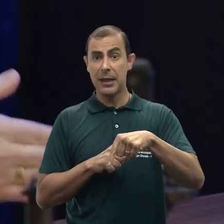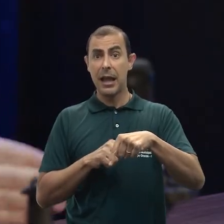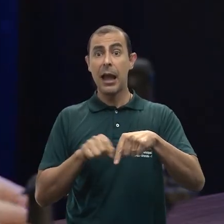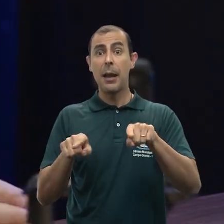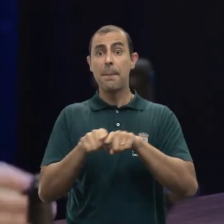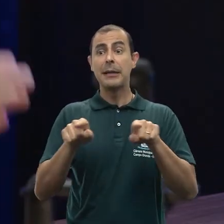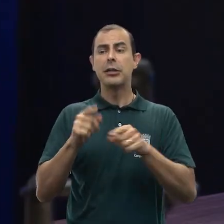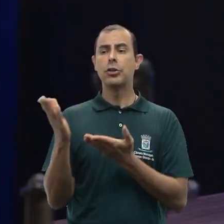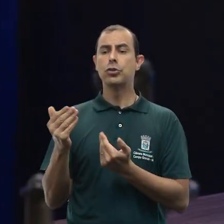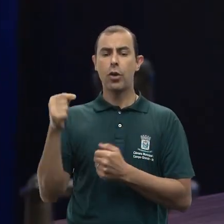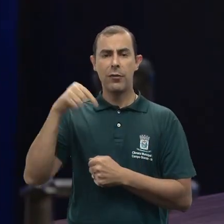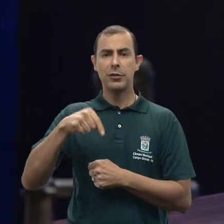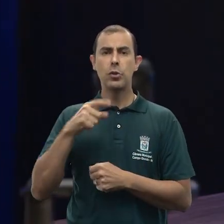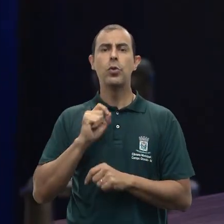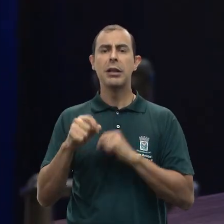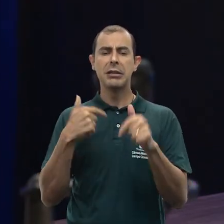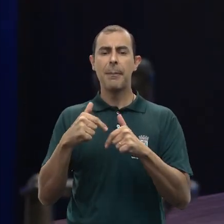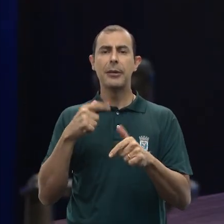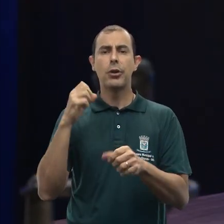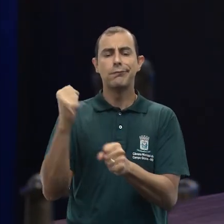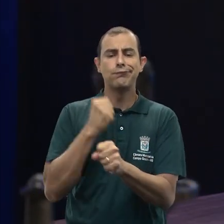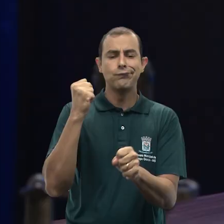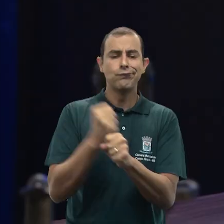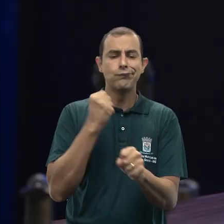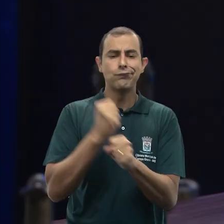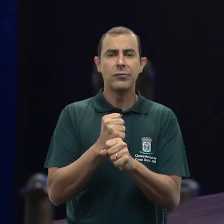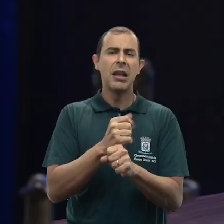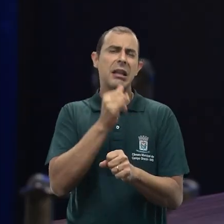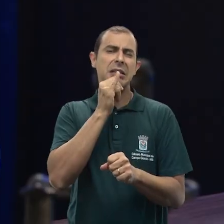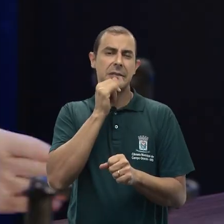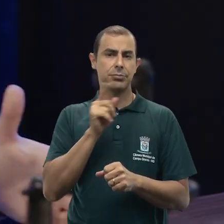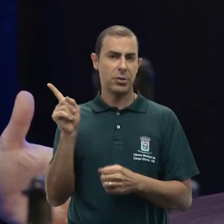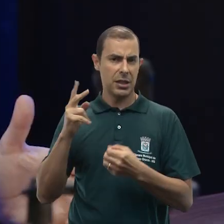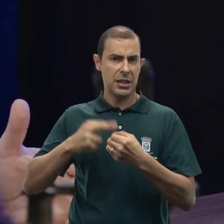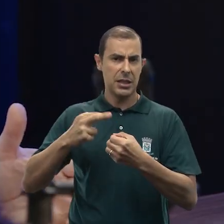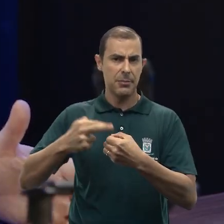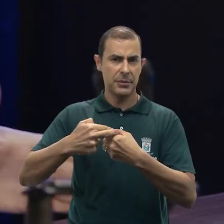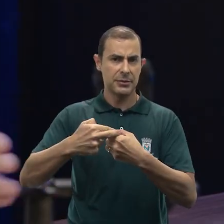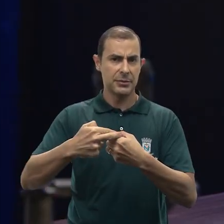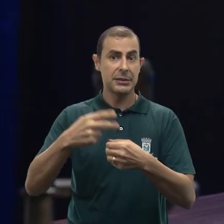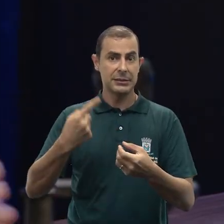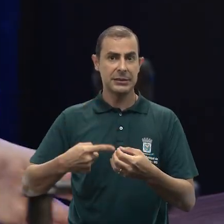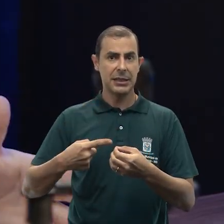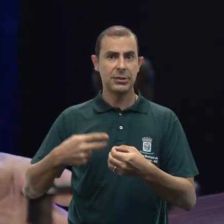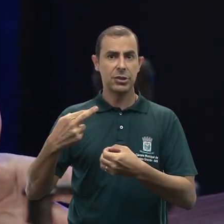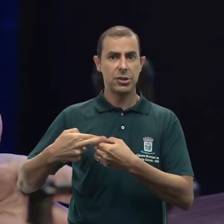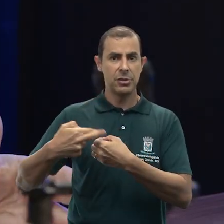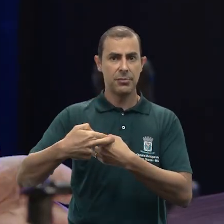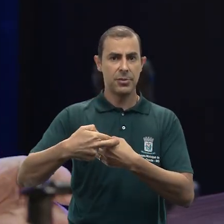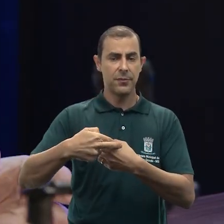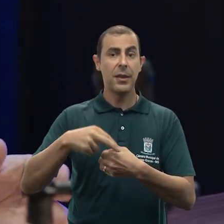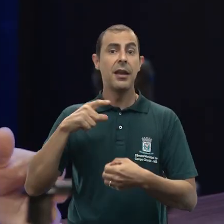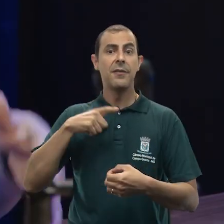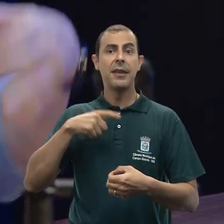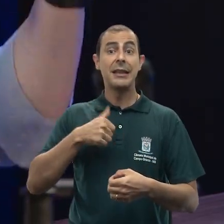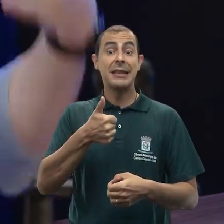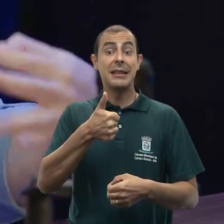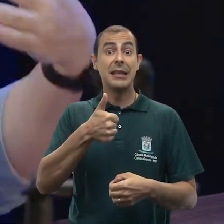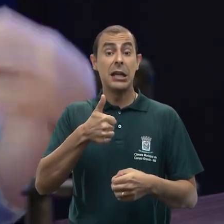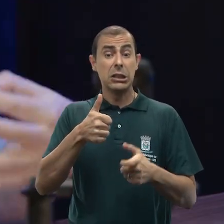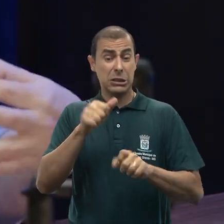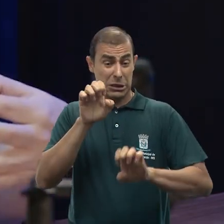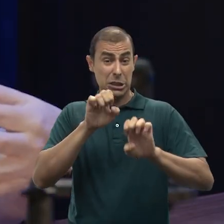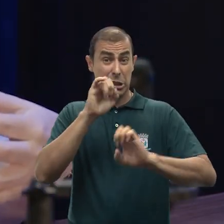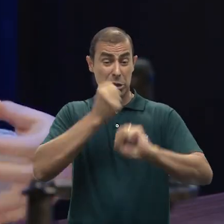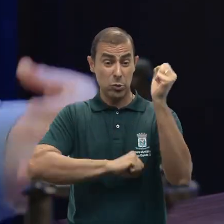na construção. Posso pegar aqui em Ribas do Rio Pardo. Veio uma grande indústria, 10 mil pessoas trabalhando. Os